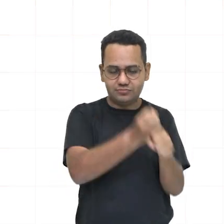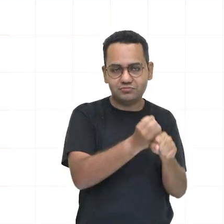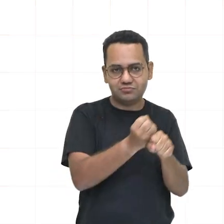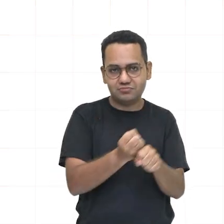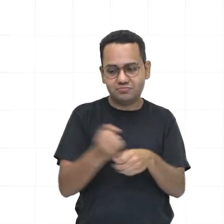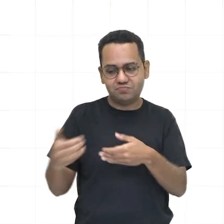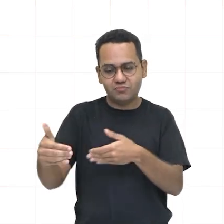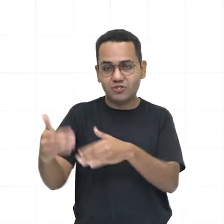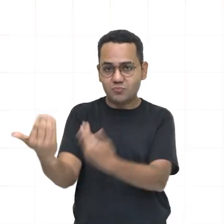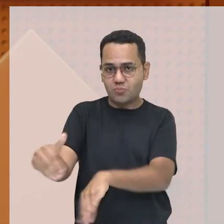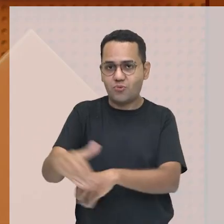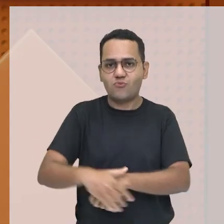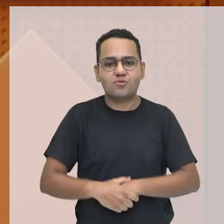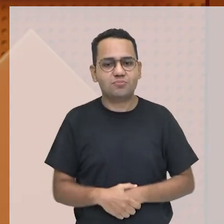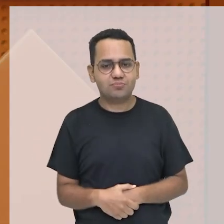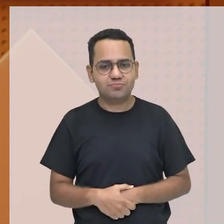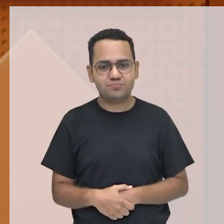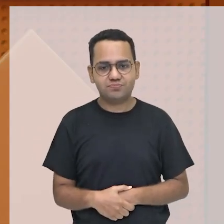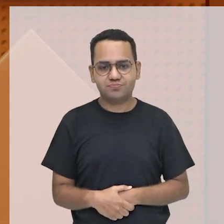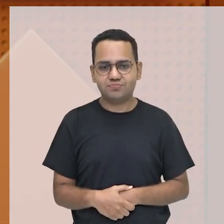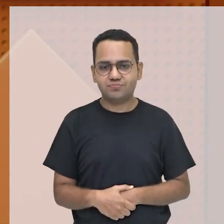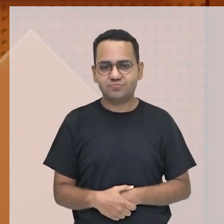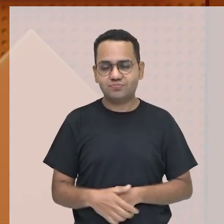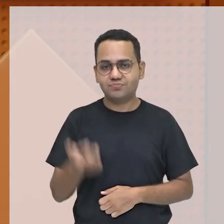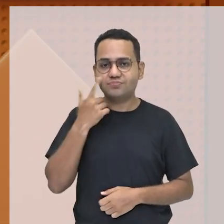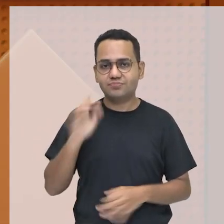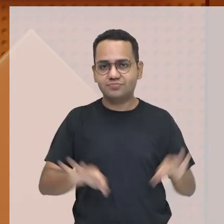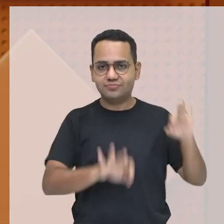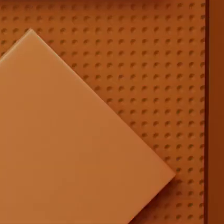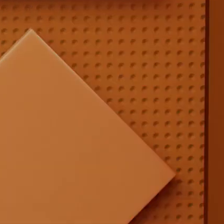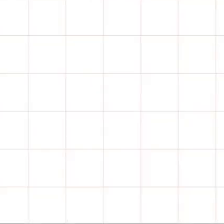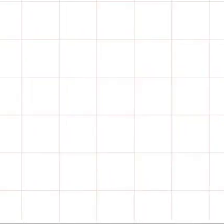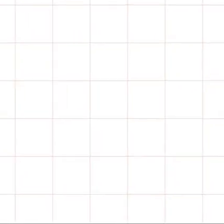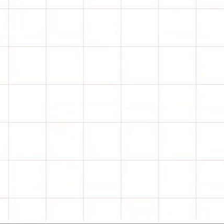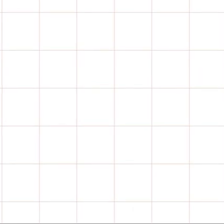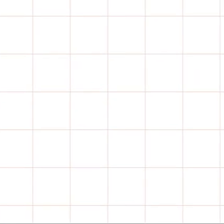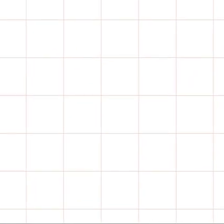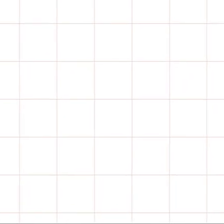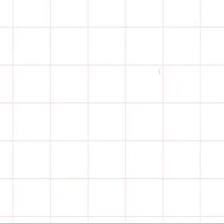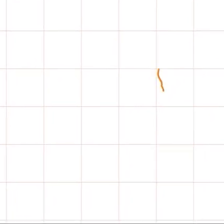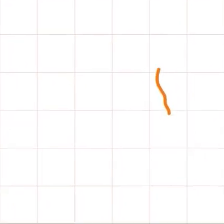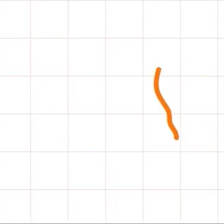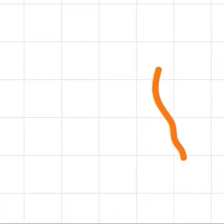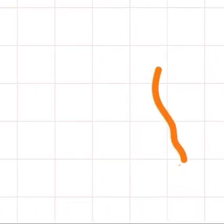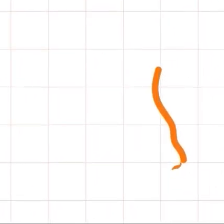e avaliação. Tudo bem, gente? Vamos lá para a aula.